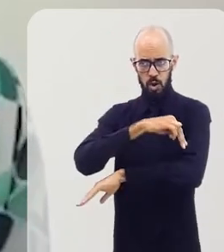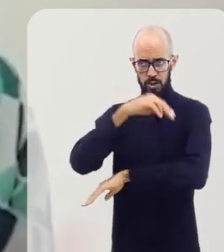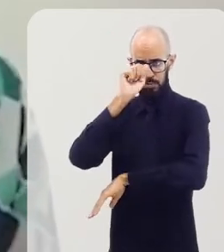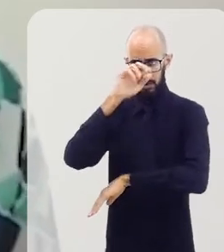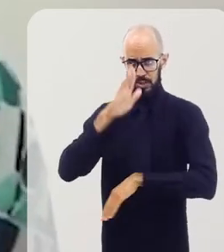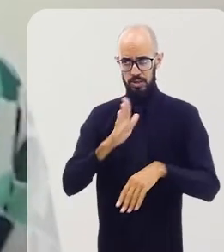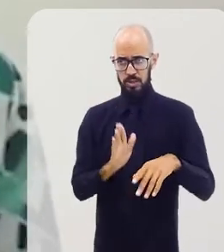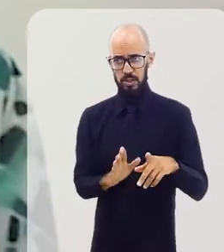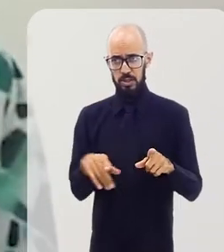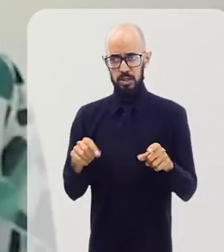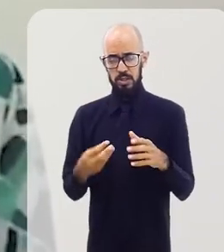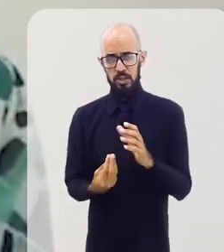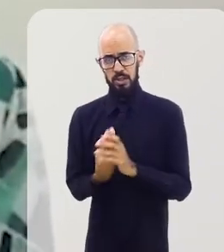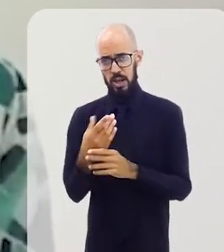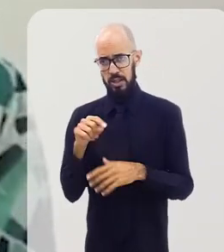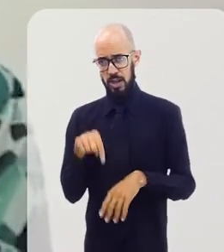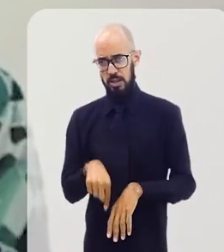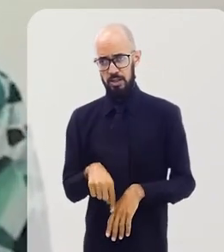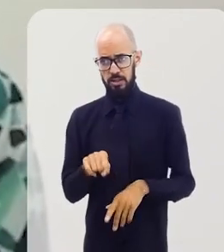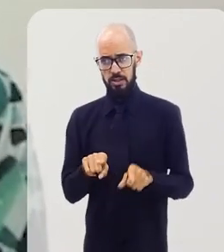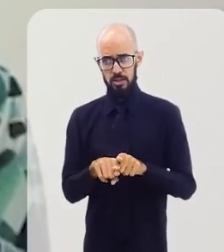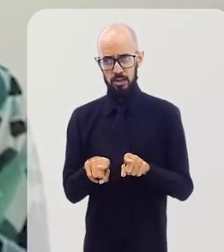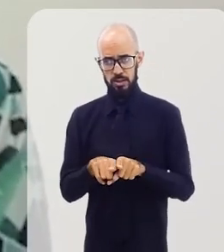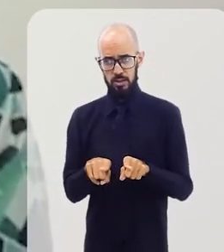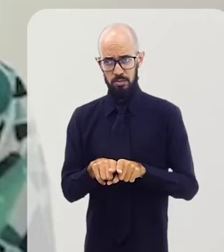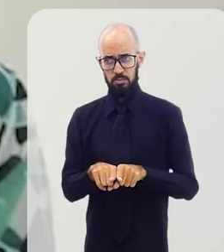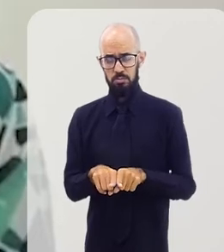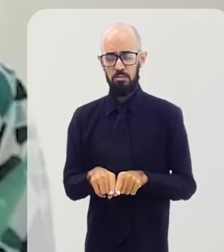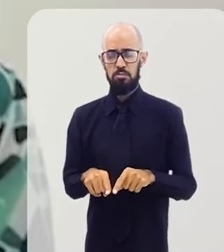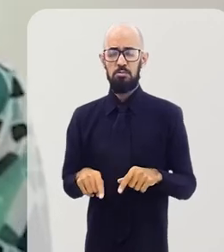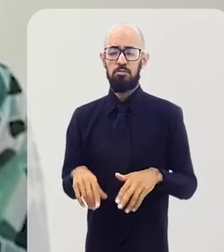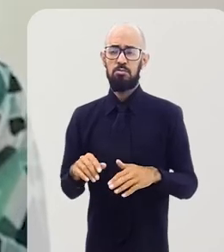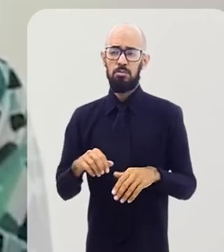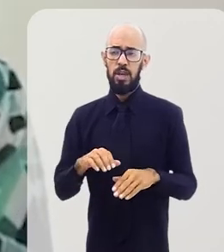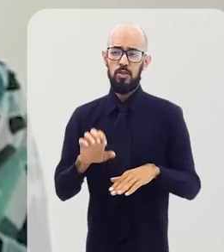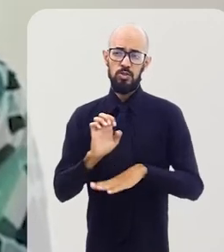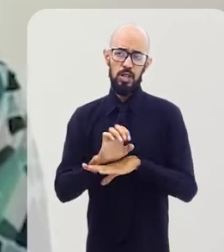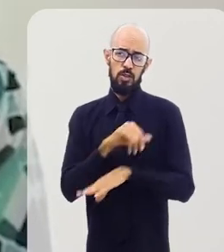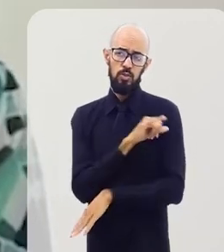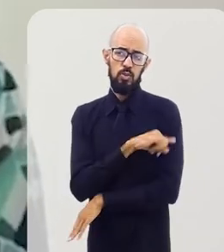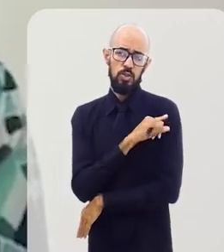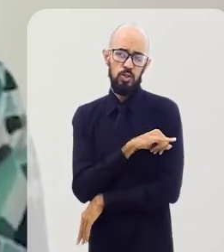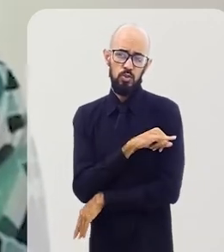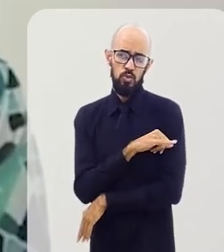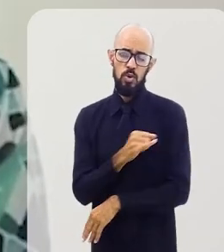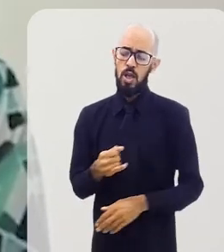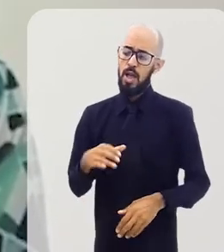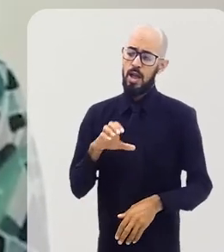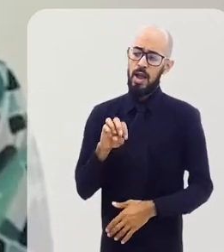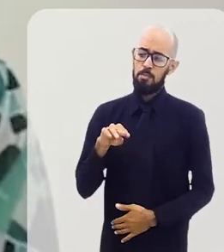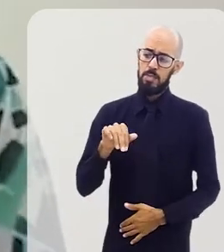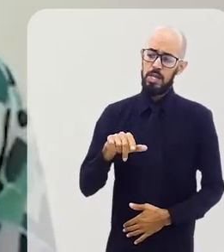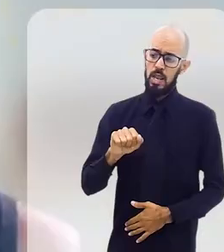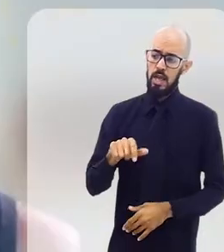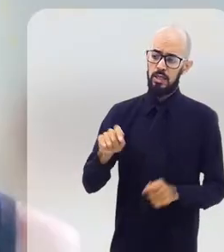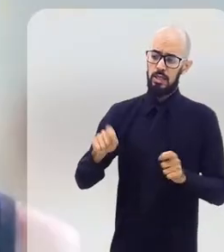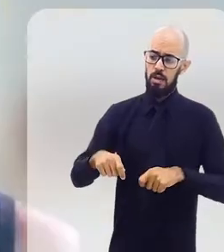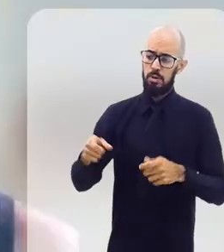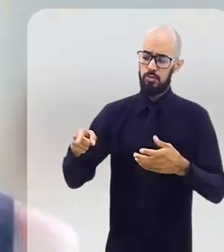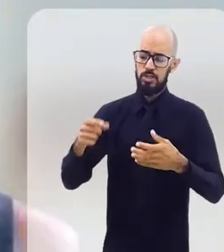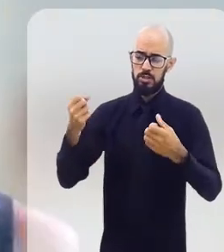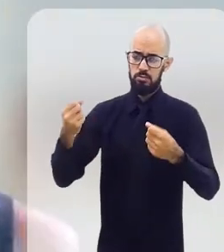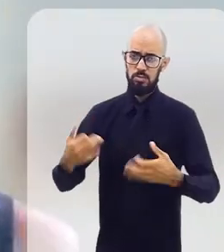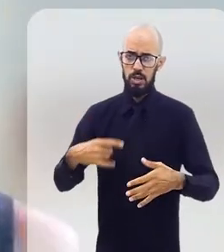moda brasileira como moda produzida aqui também em território fluminense. Camila, você podia falar para a gente um pouquinho sobre como é que foi